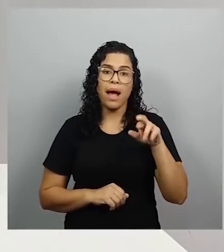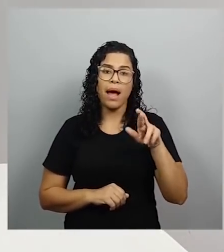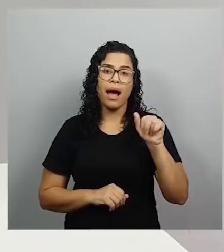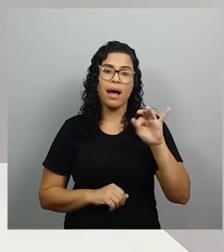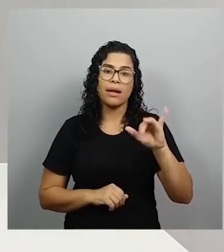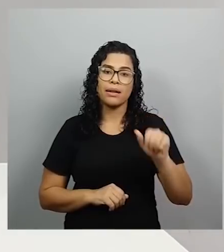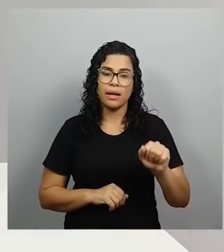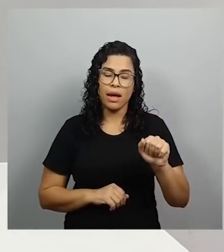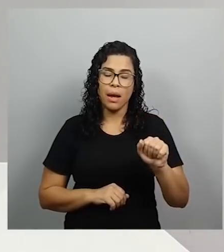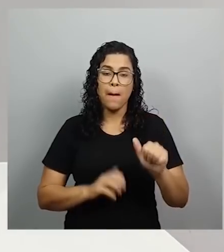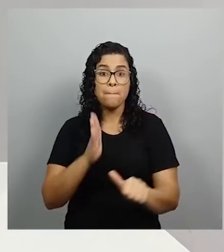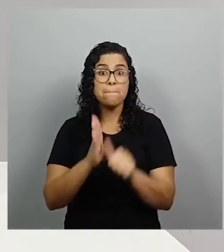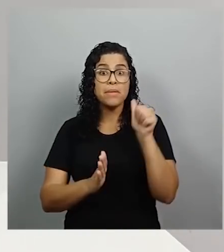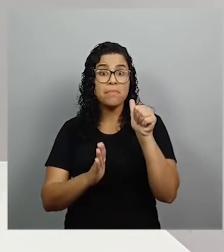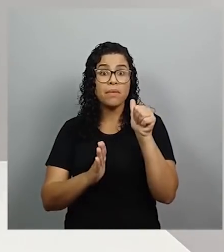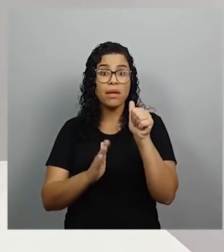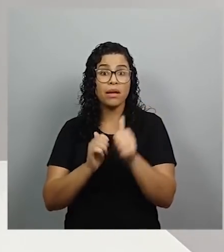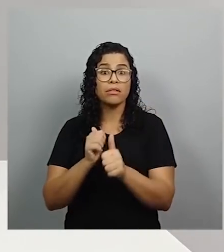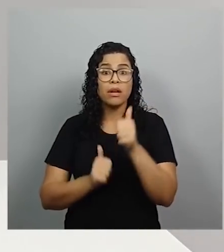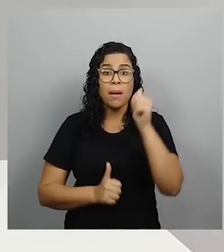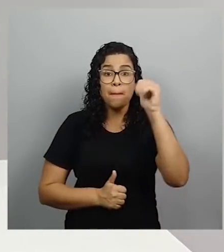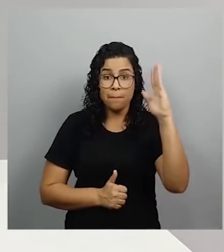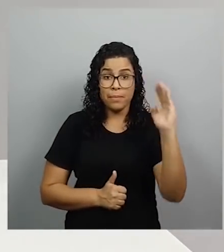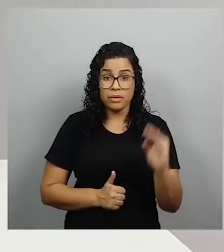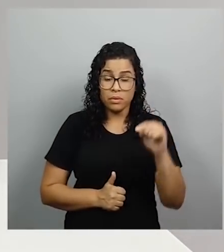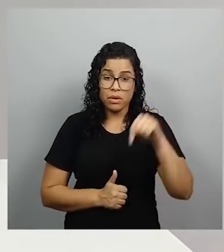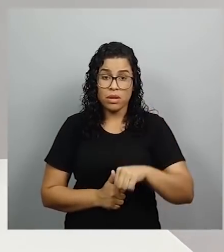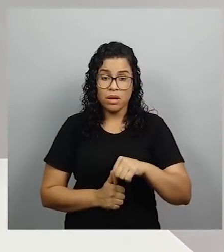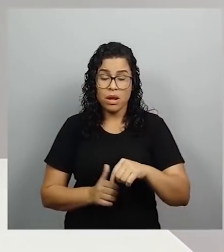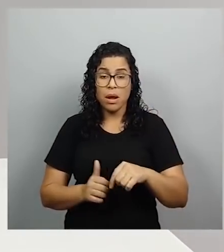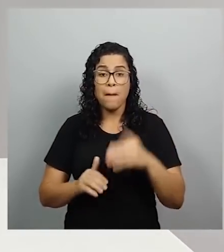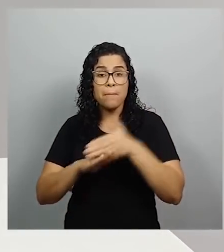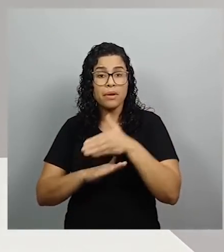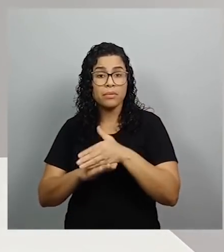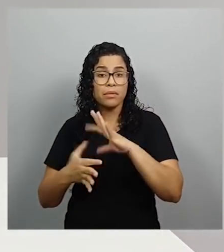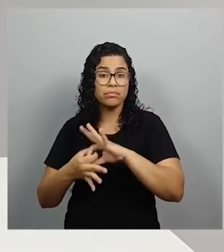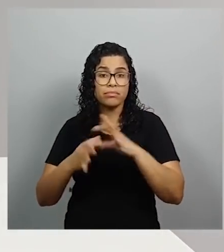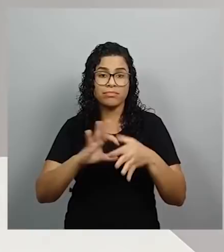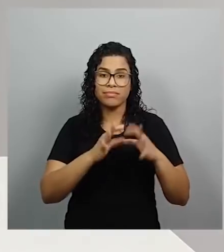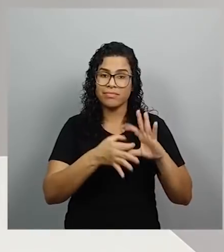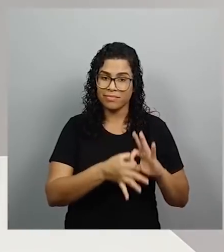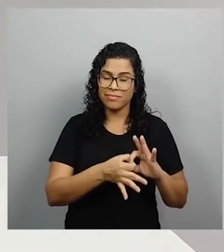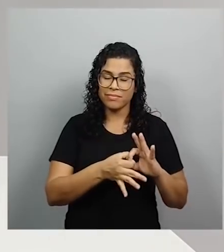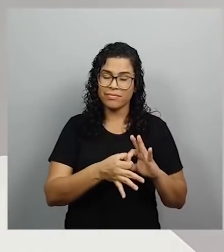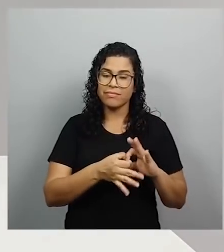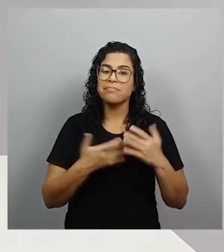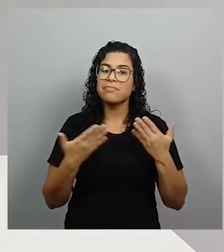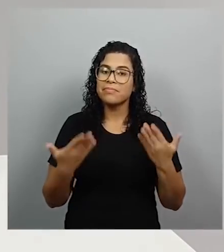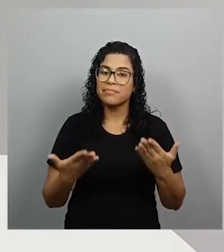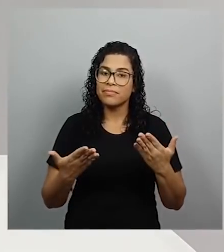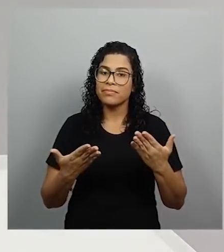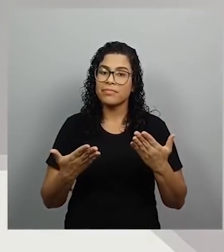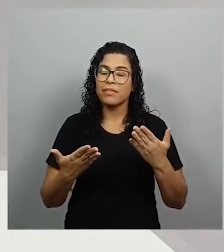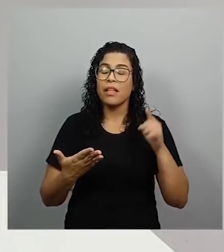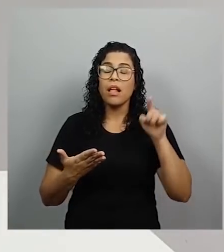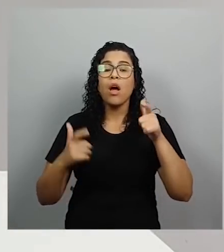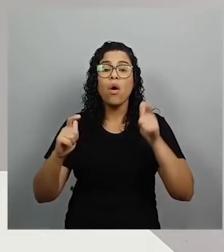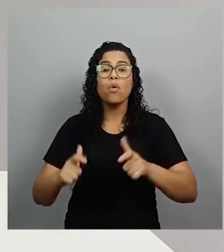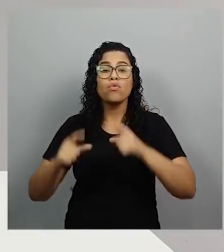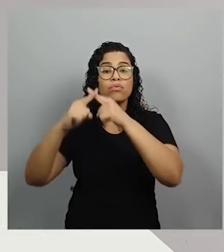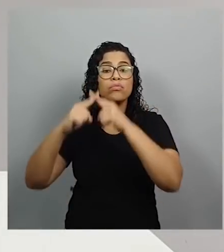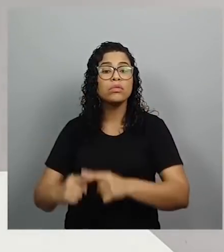atleta brasileira e a única sul-americana nos Jogos Olímpicos de Los Angeles, competindo na natação. Na